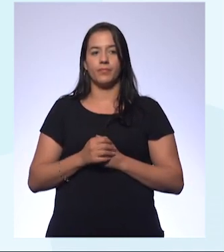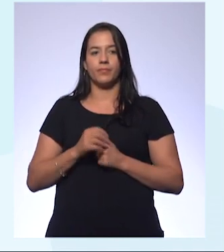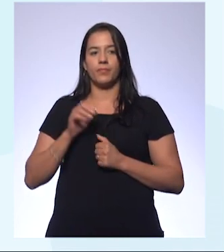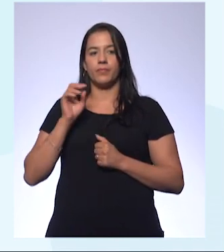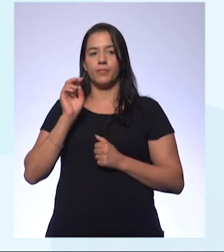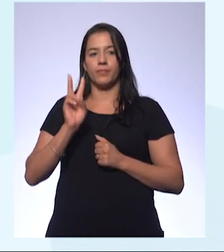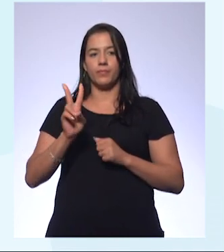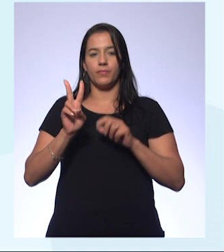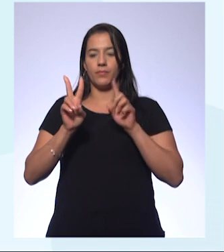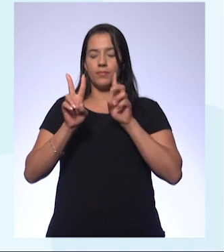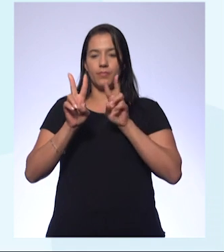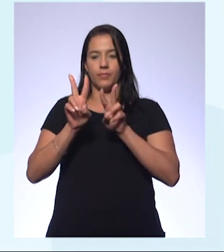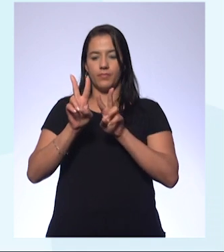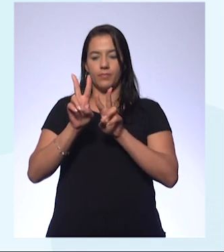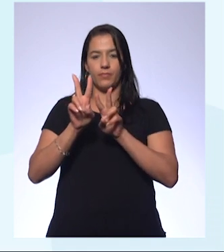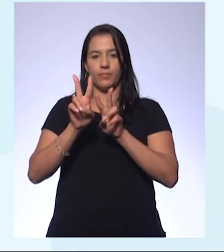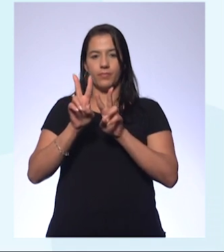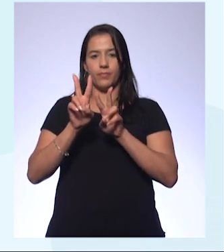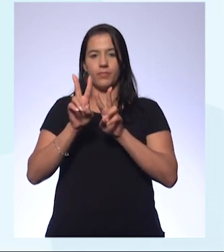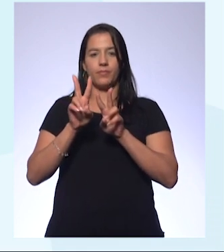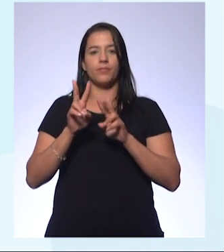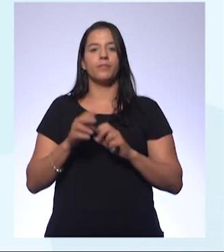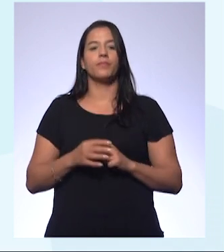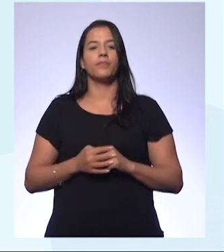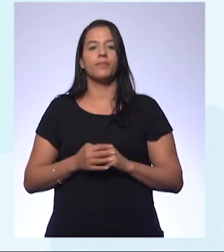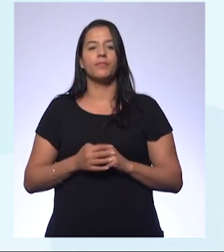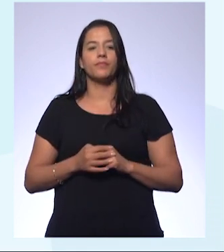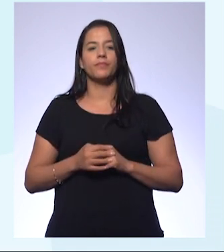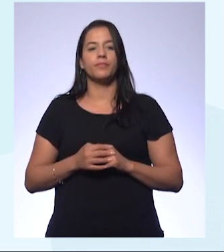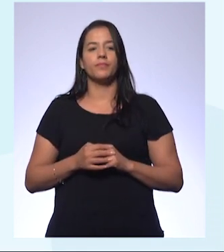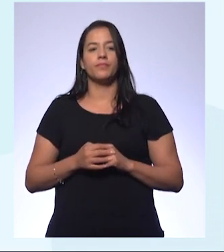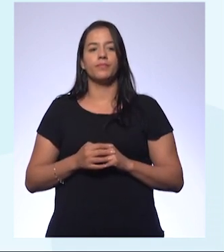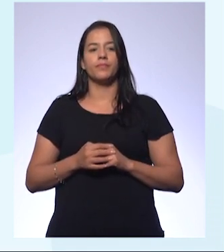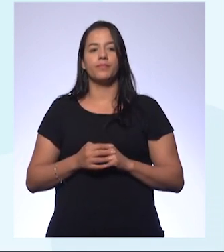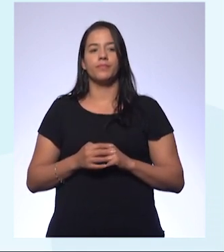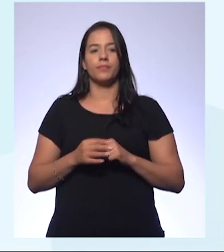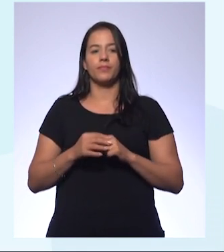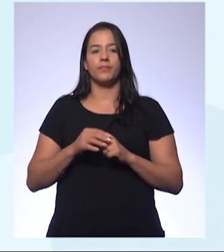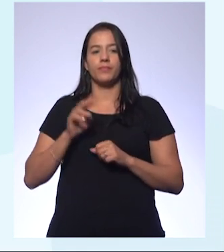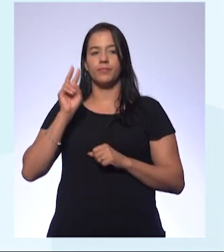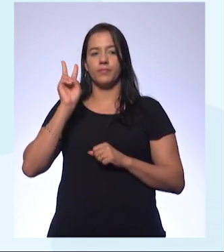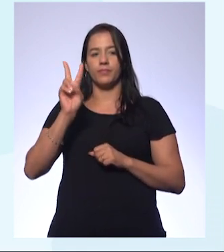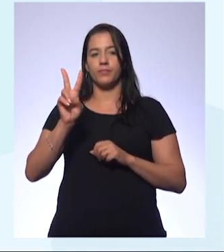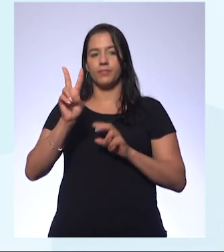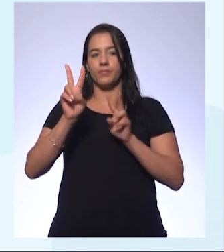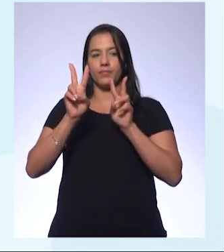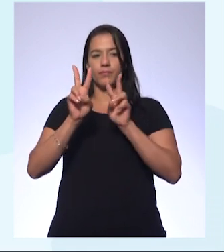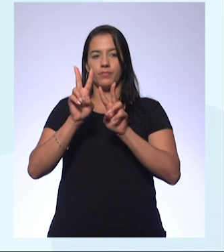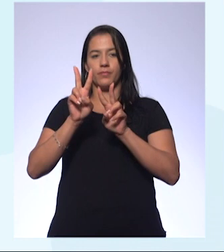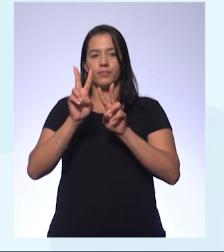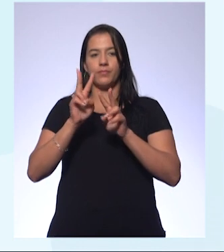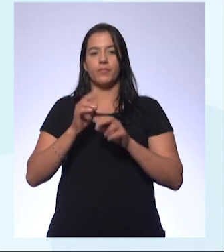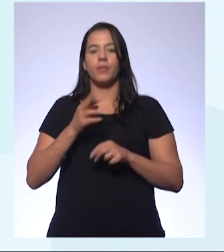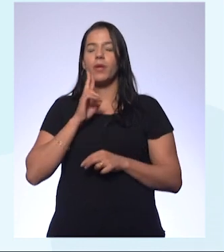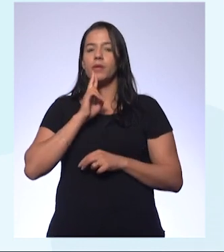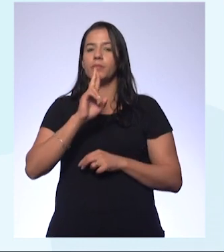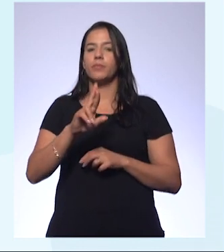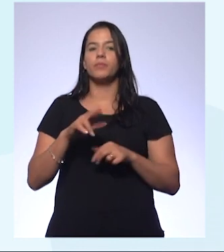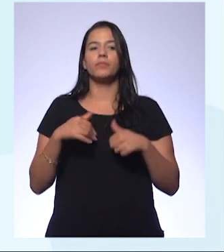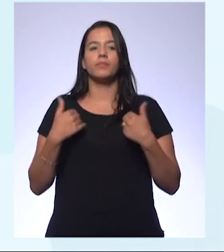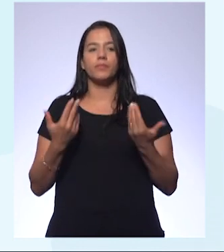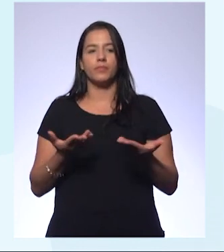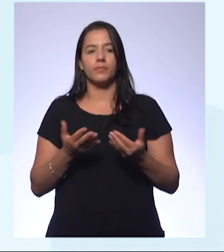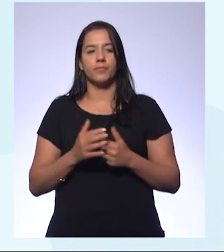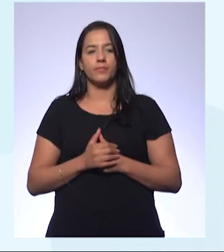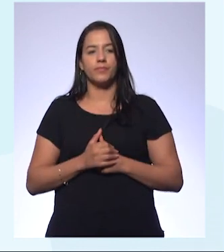Vzão, Vzinho, cruzando com o indivíduo Vzão, Vzinho. E aí, como resultado, a gente vai